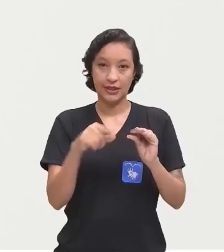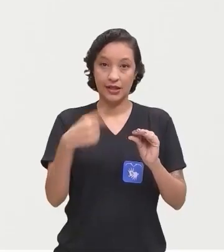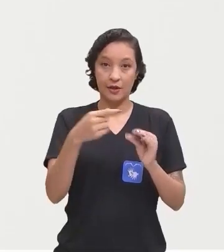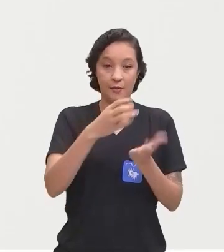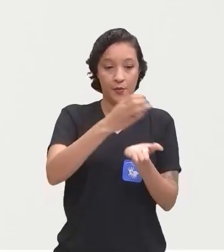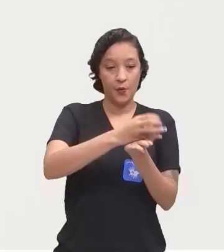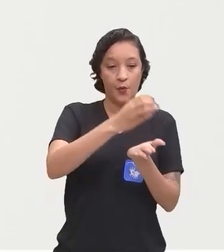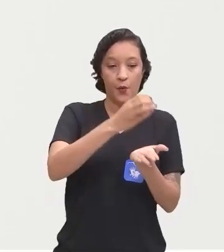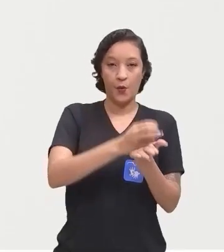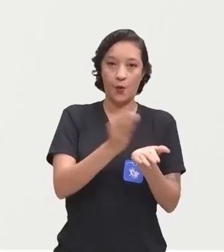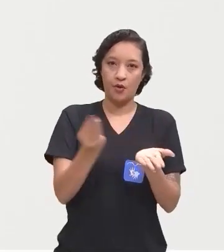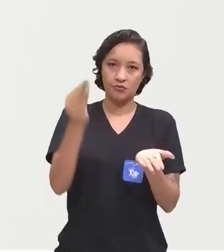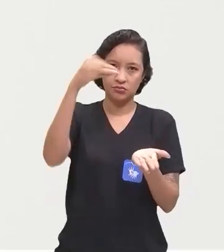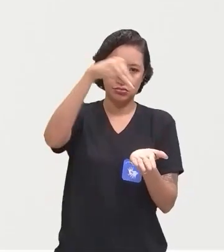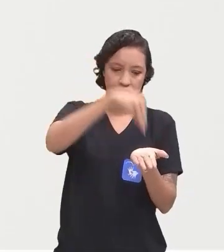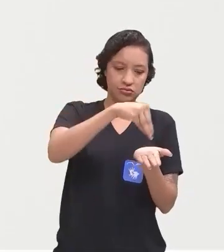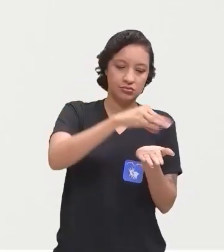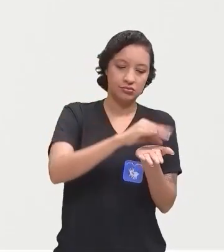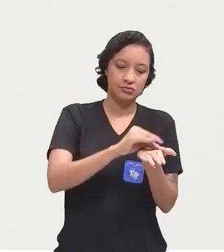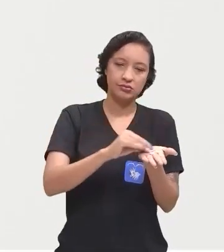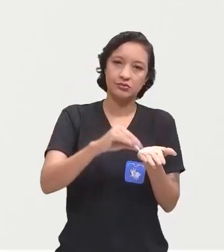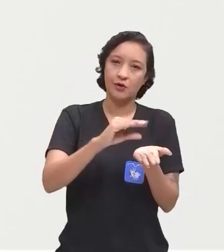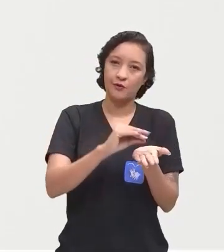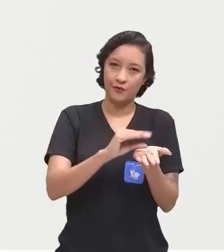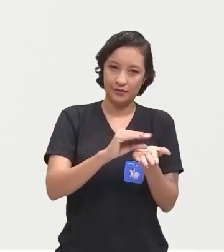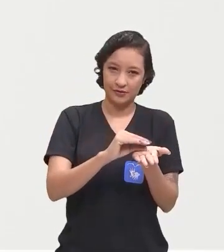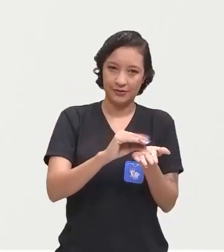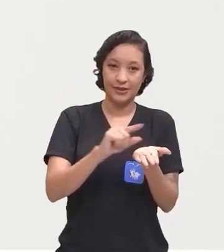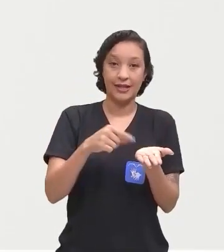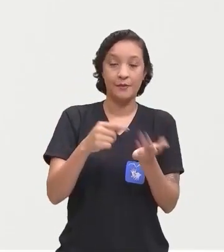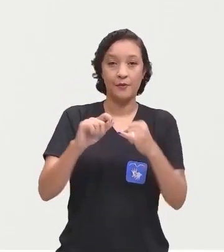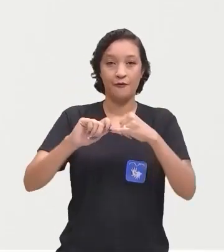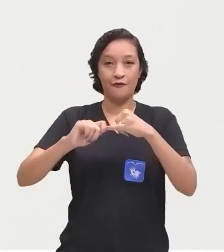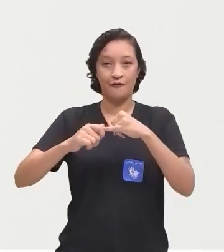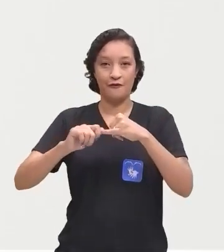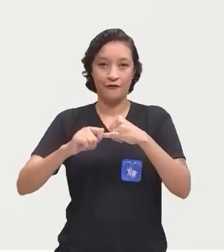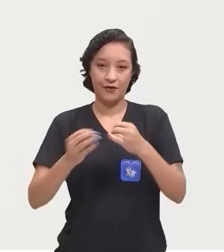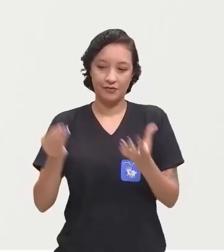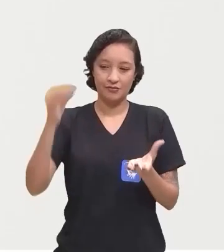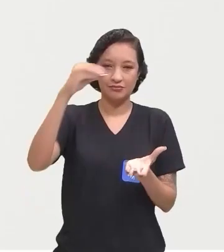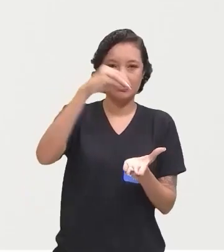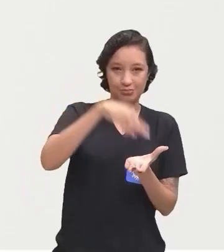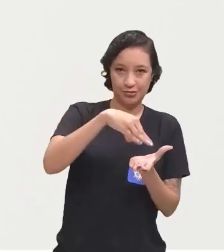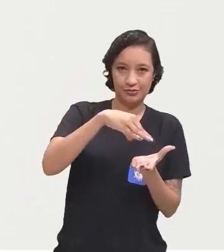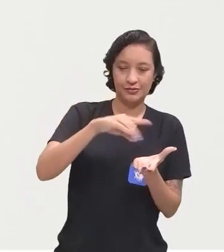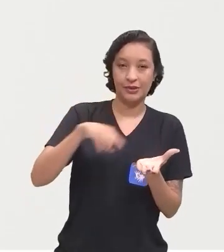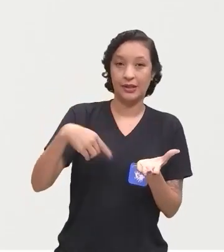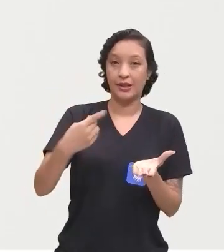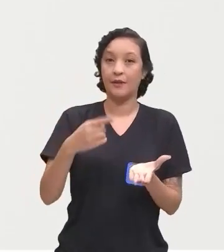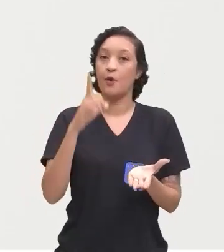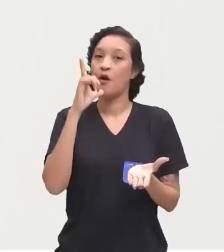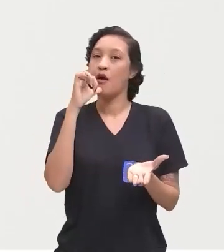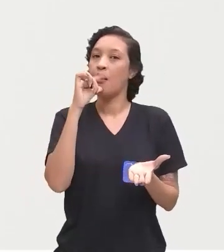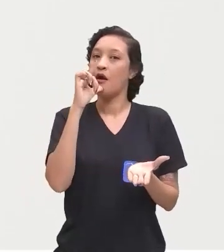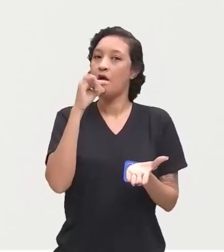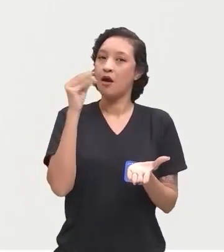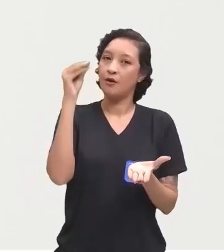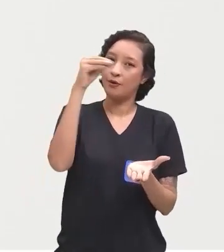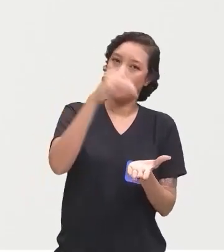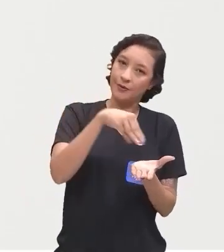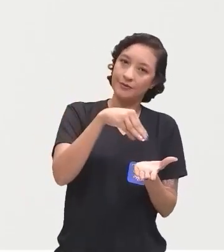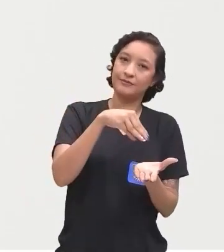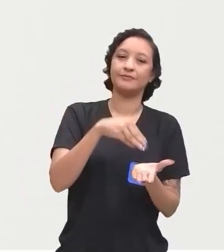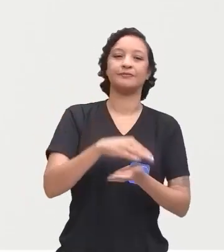água, forre o fundo do copo descartável com o algodão molhado, coloque seu feijão sobre o